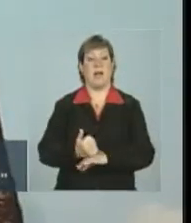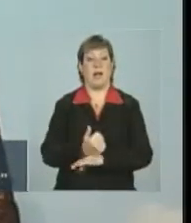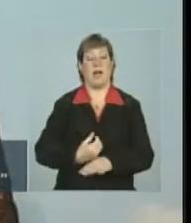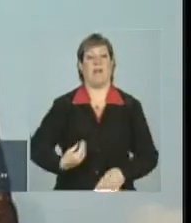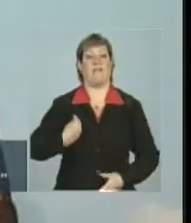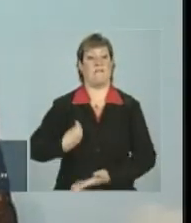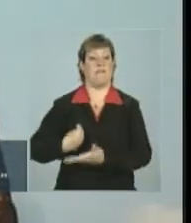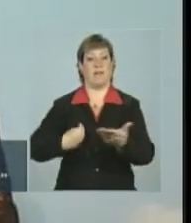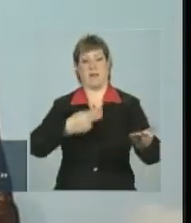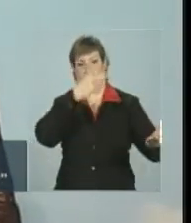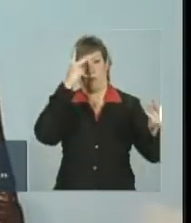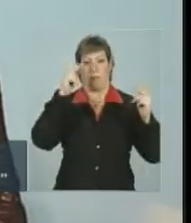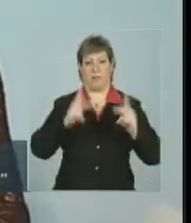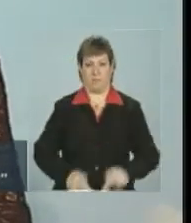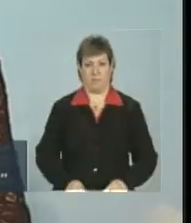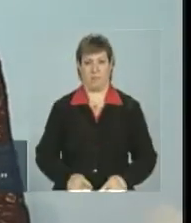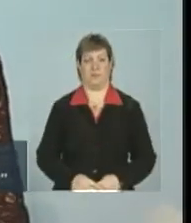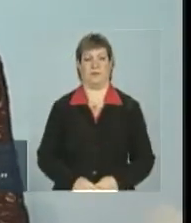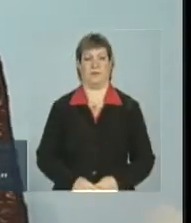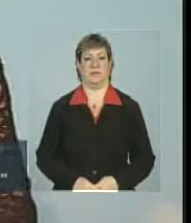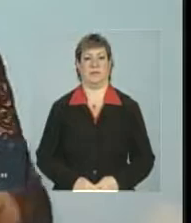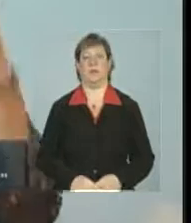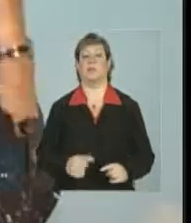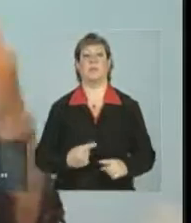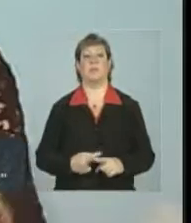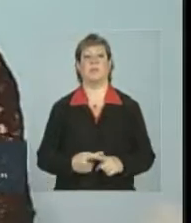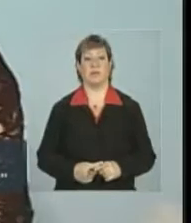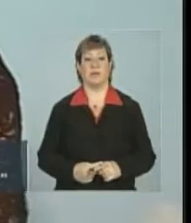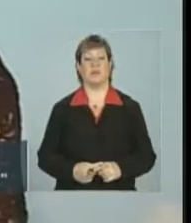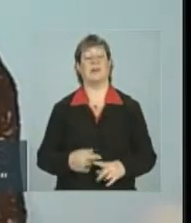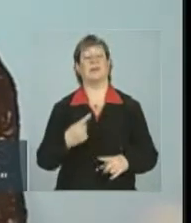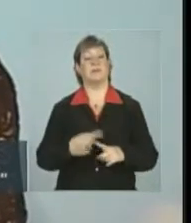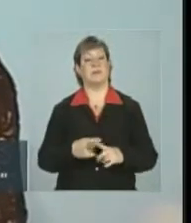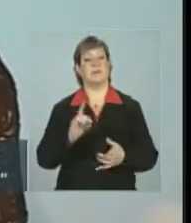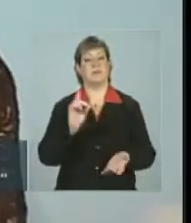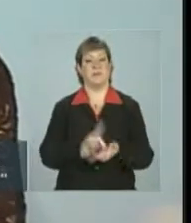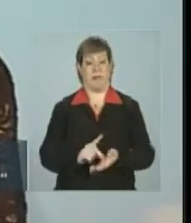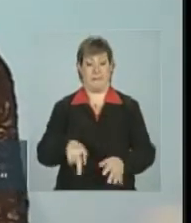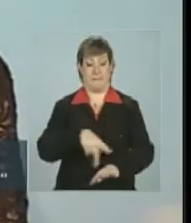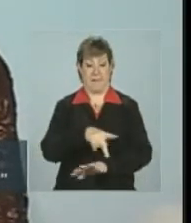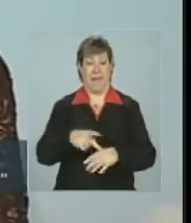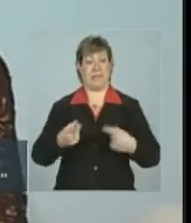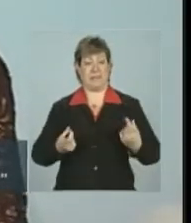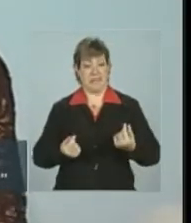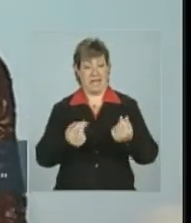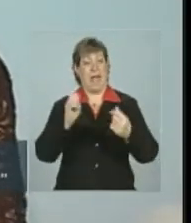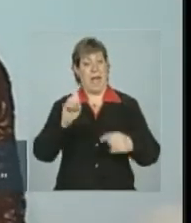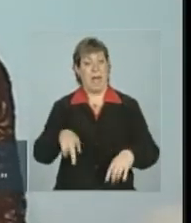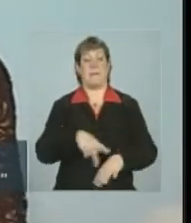da sua população. Por quê? De fato, país rico é